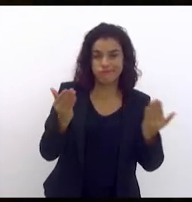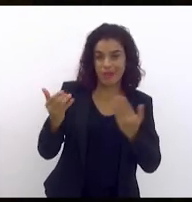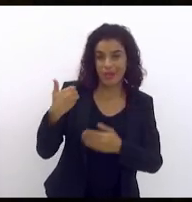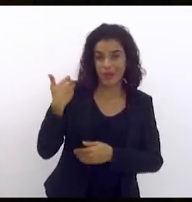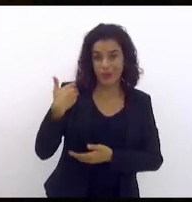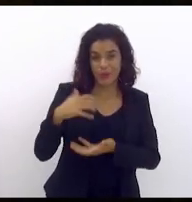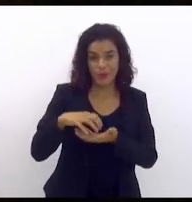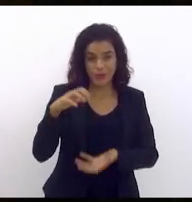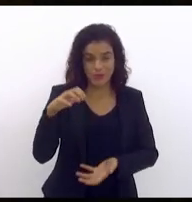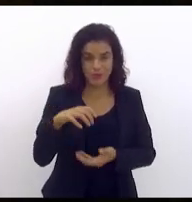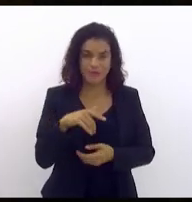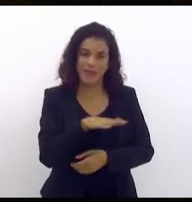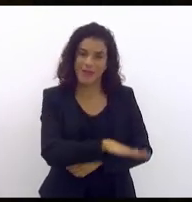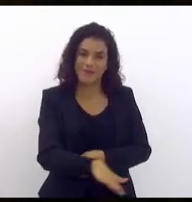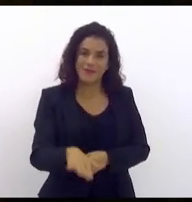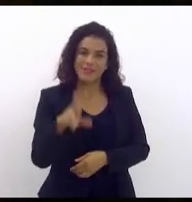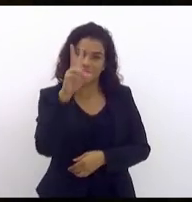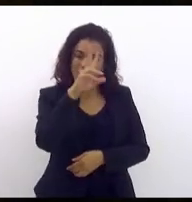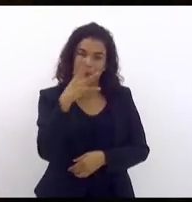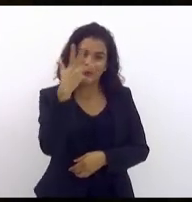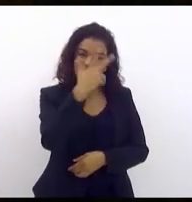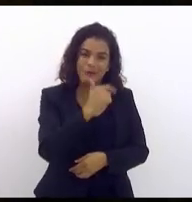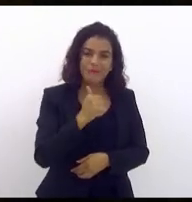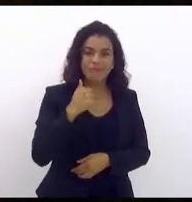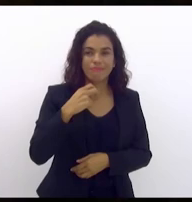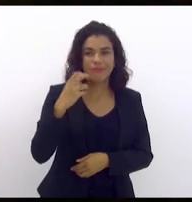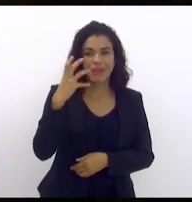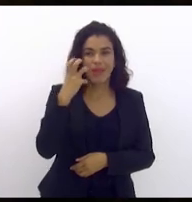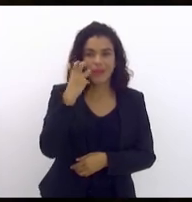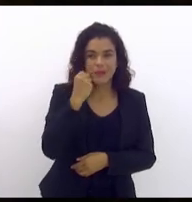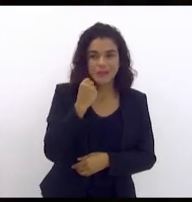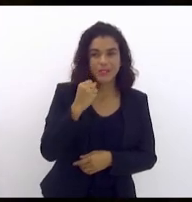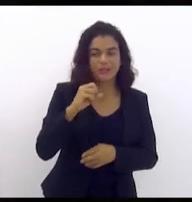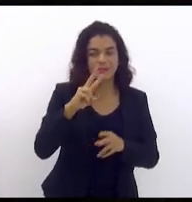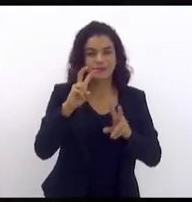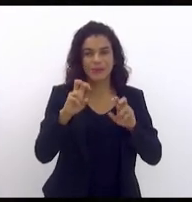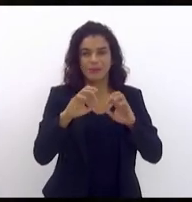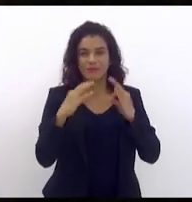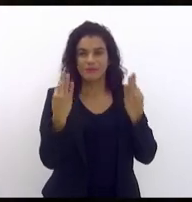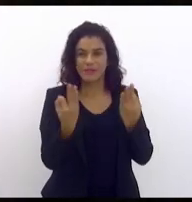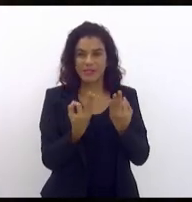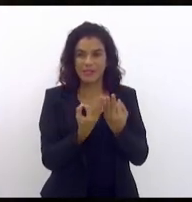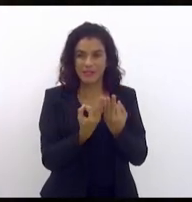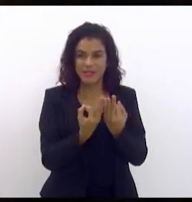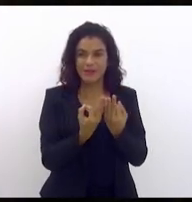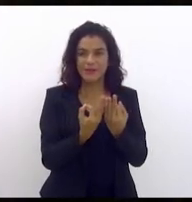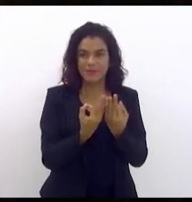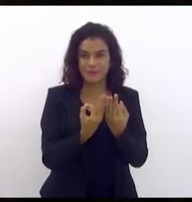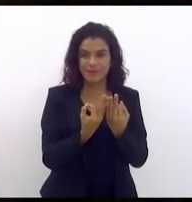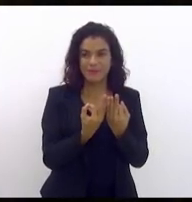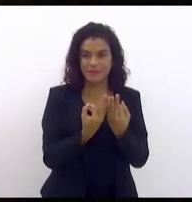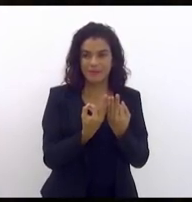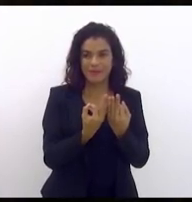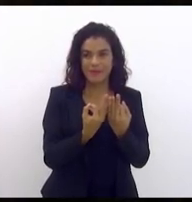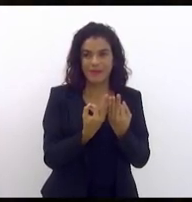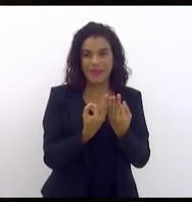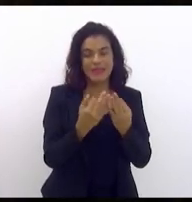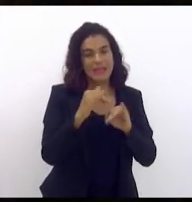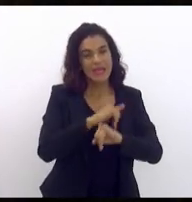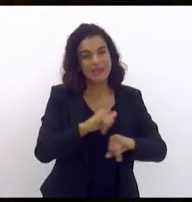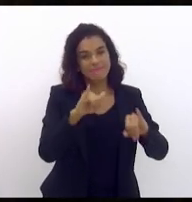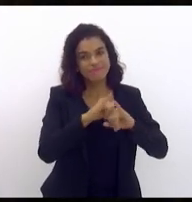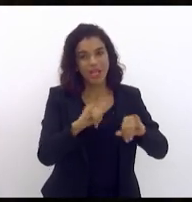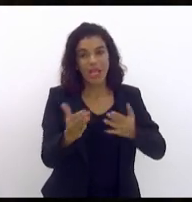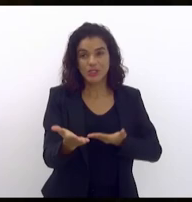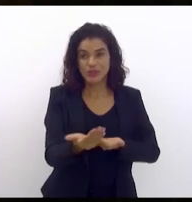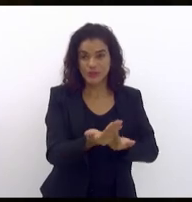dá histórias bonitas noss falamos de adoção falamos de de famílias então da jornal da ibop e a juventude